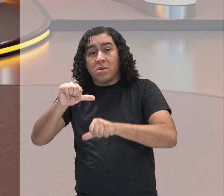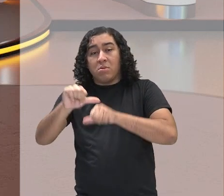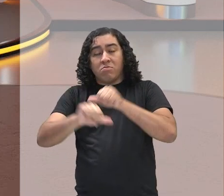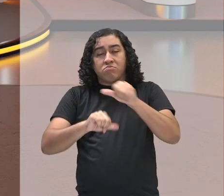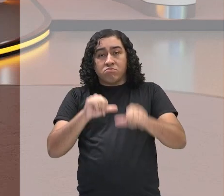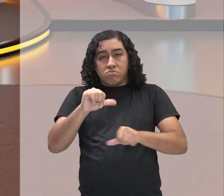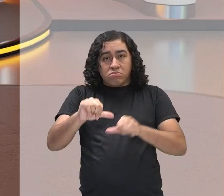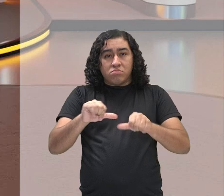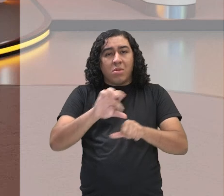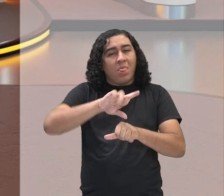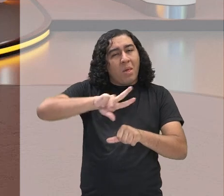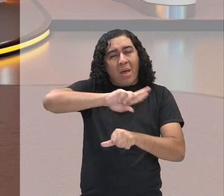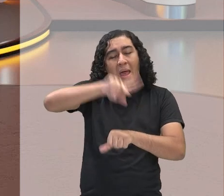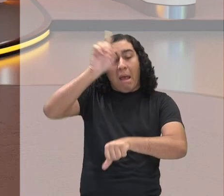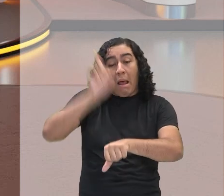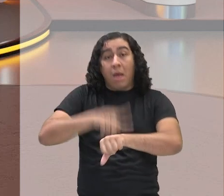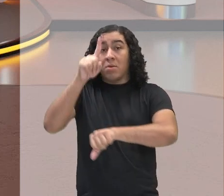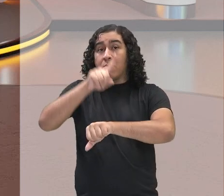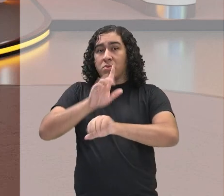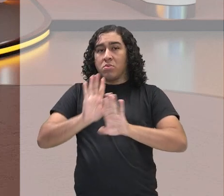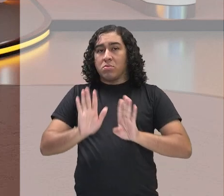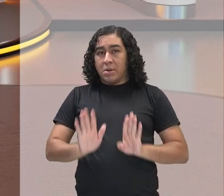saio daquela visão